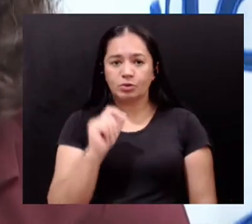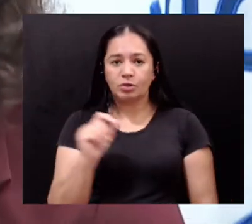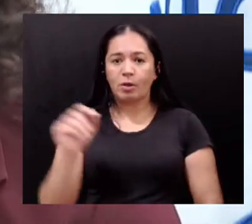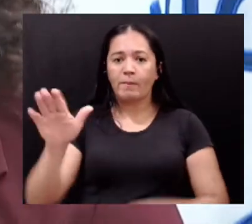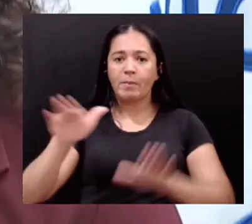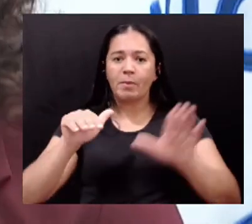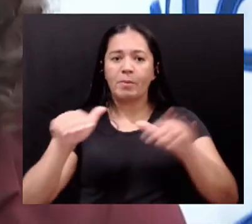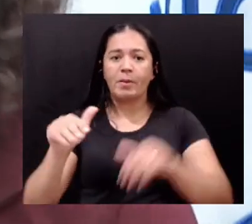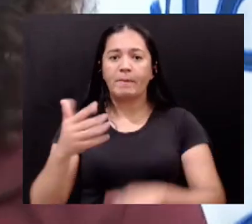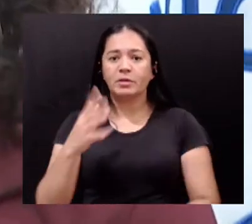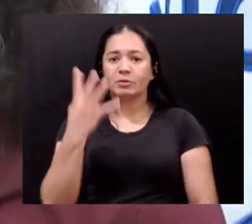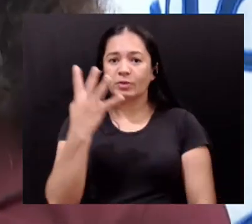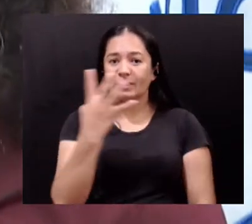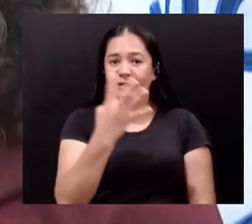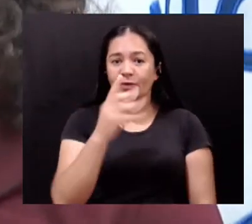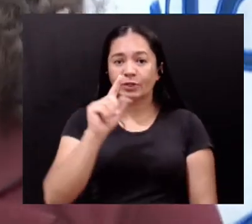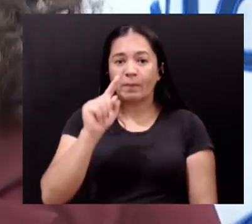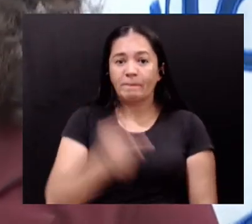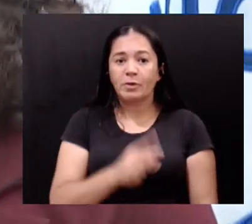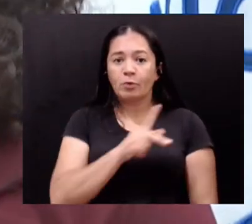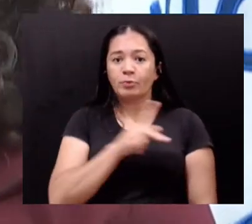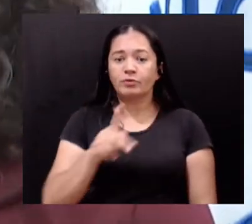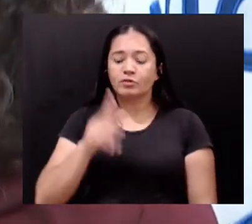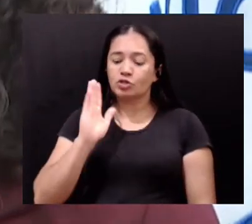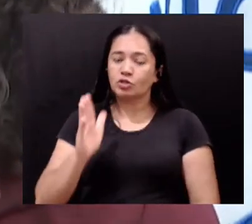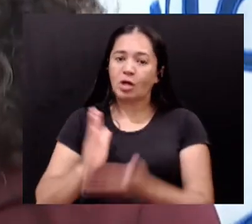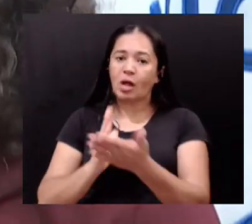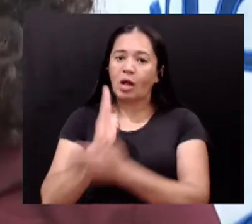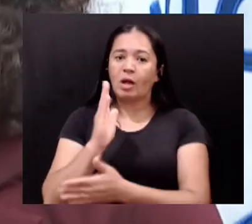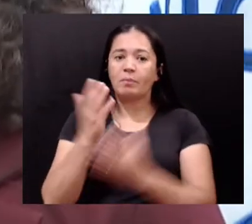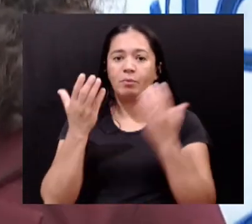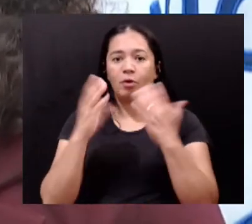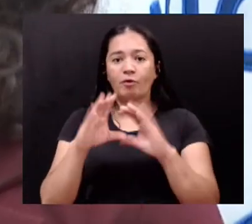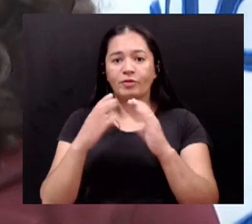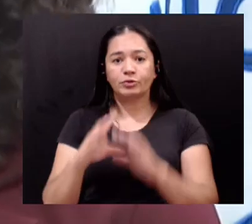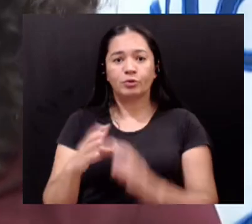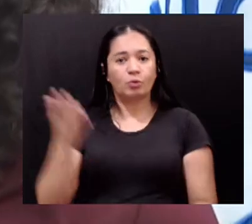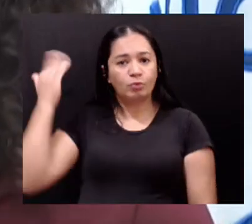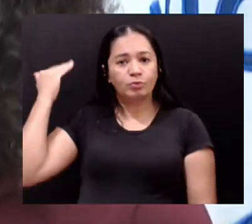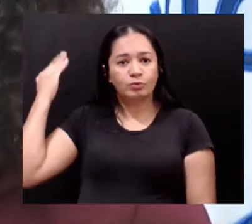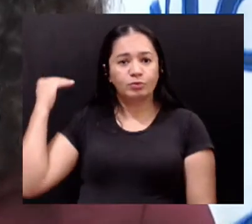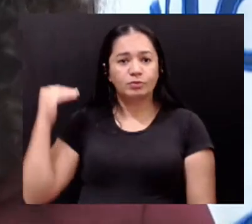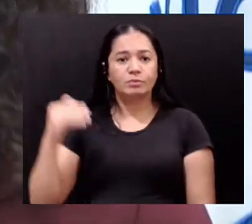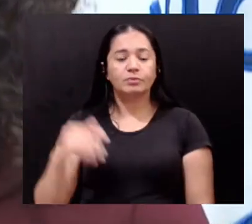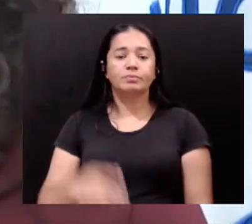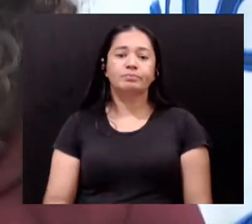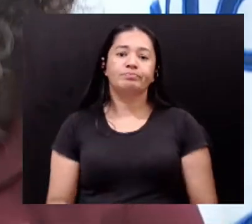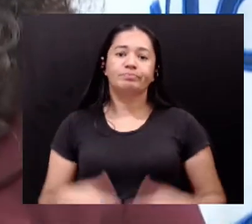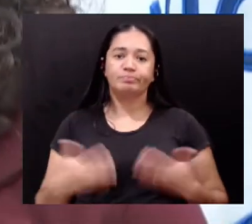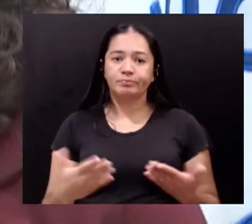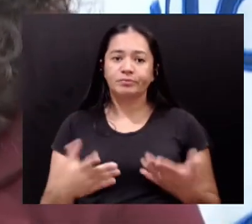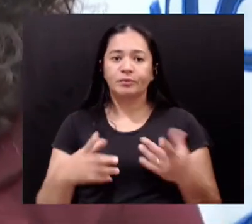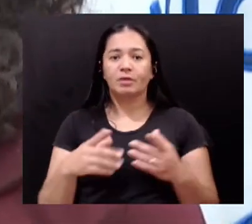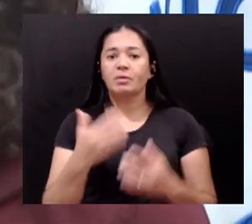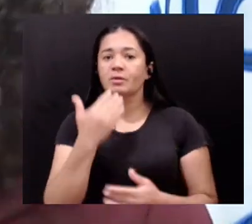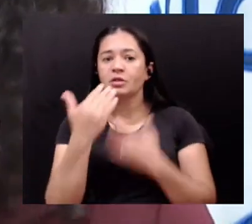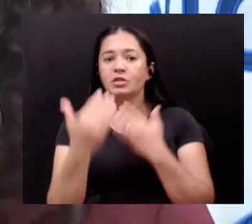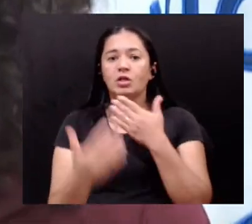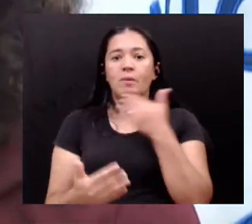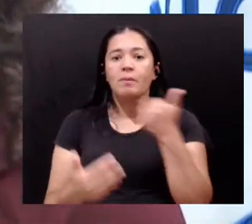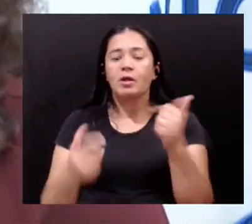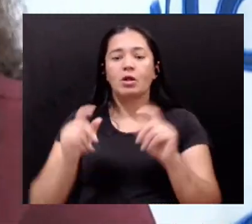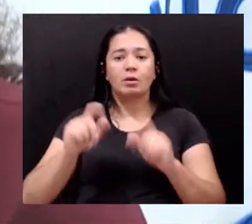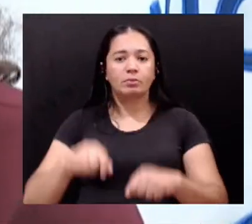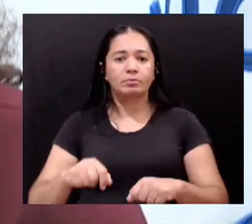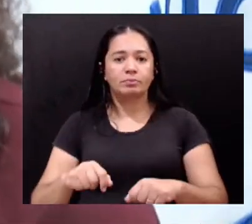mil professores já aprovados no último concurso público da SEDUC. Também estamos apelando por melhores condições de